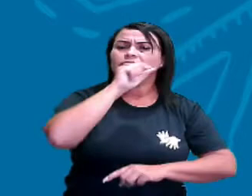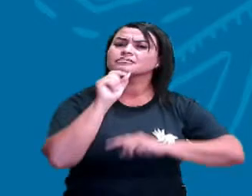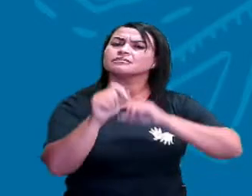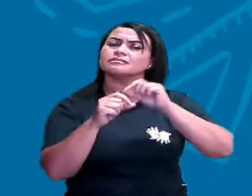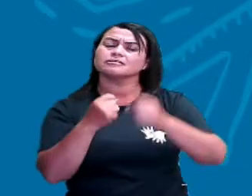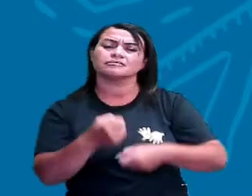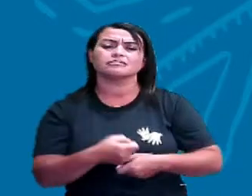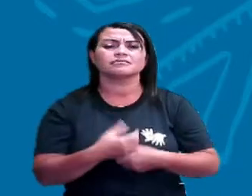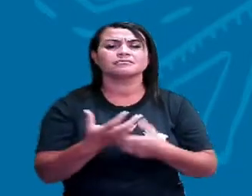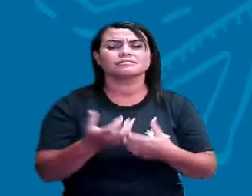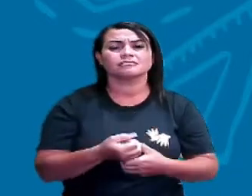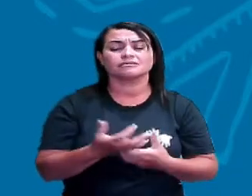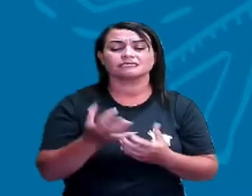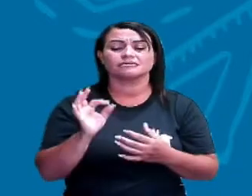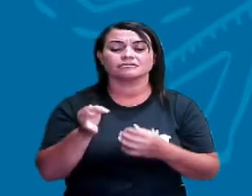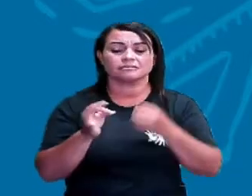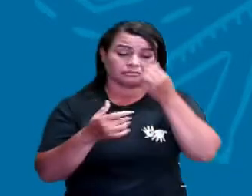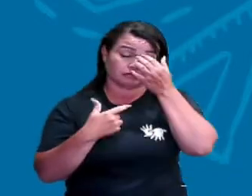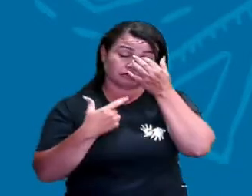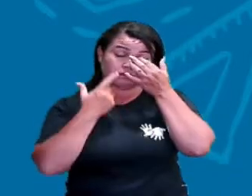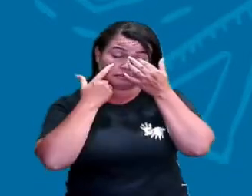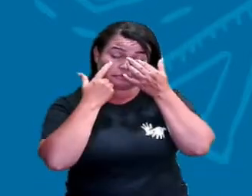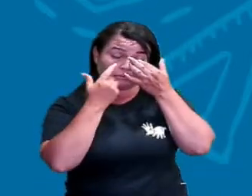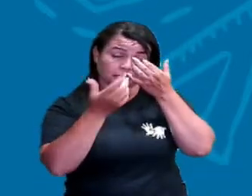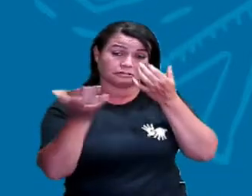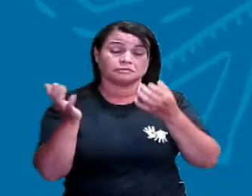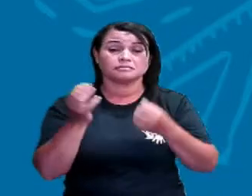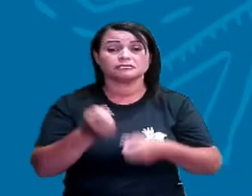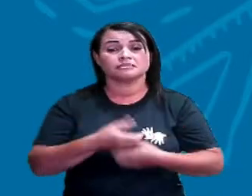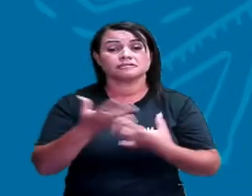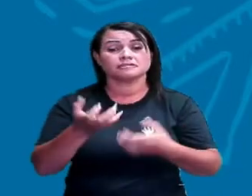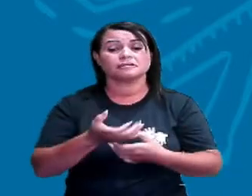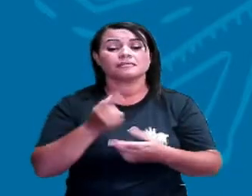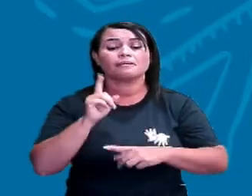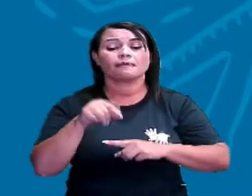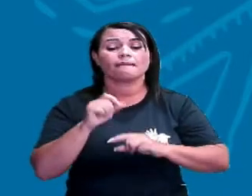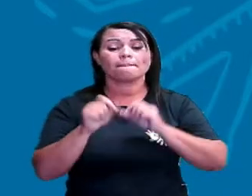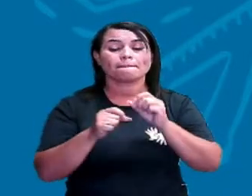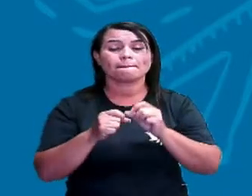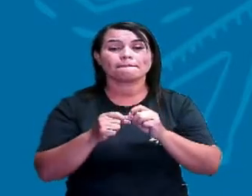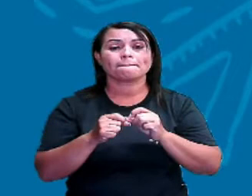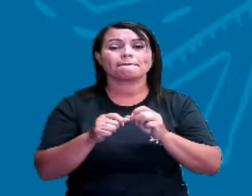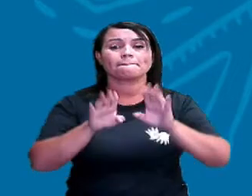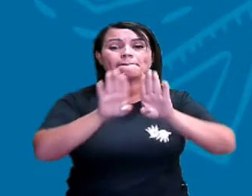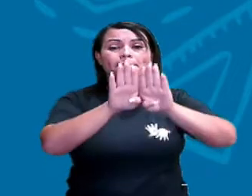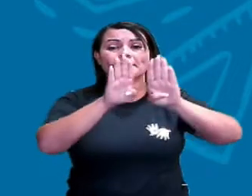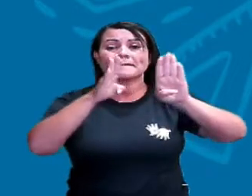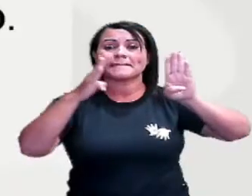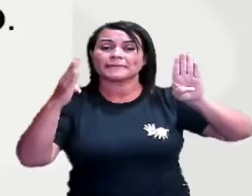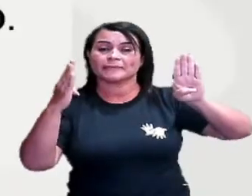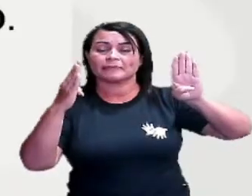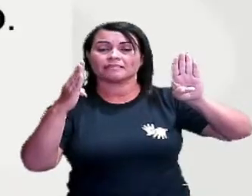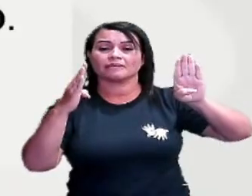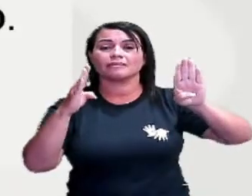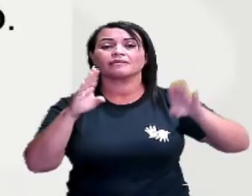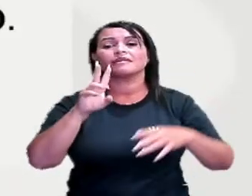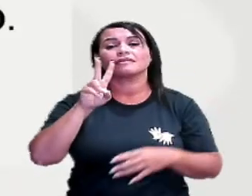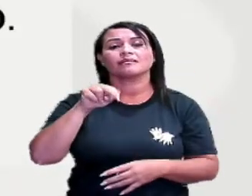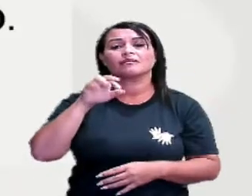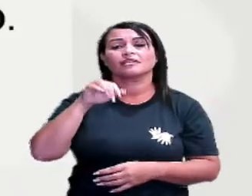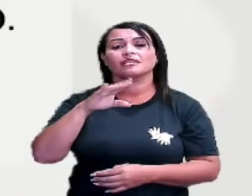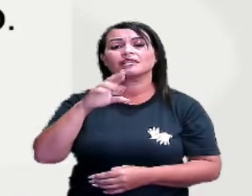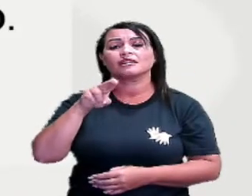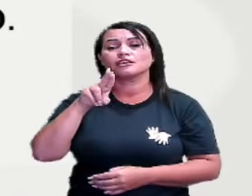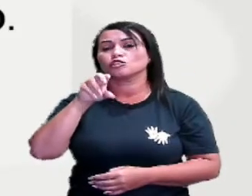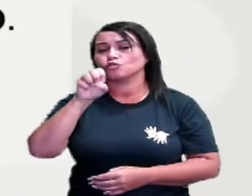esse poema. Tá certo? Então vamos lá. O poema é A Porta, de Vinícius de Moraes.